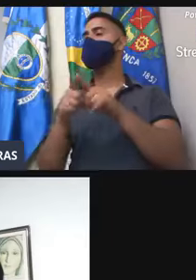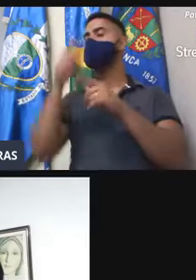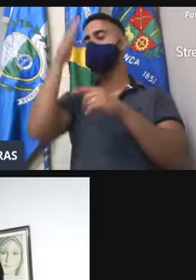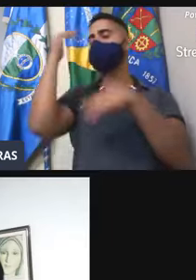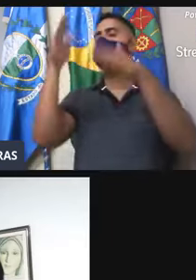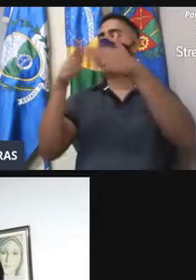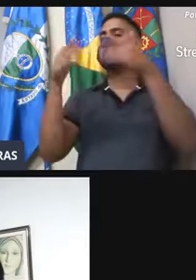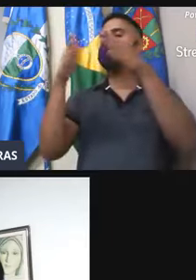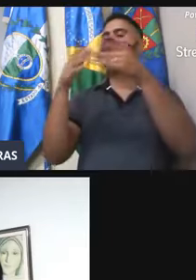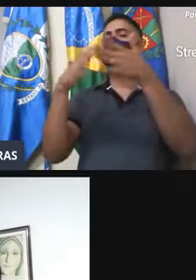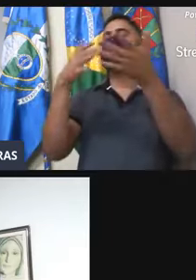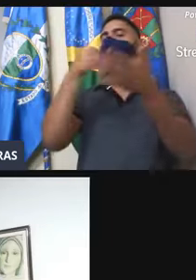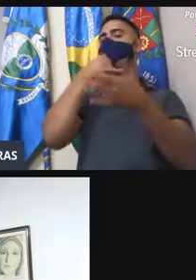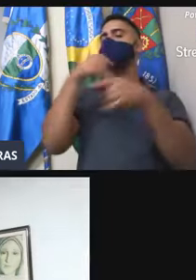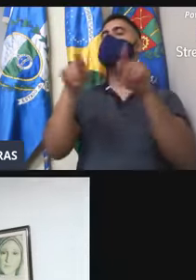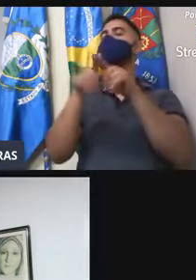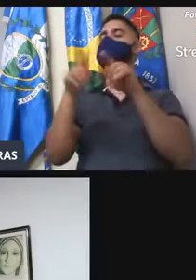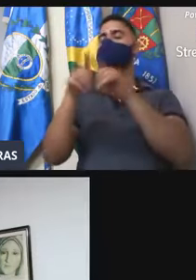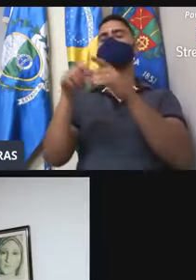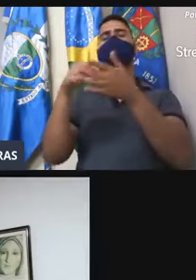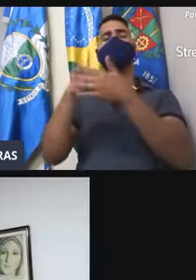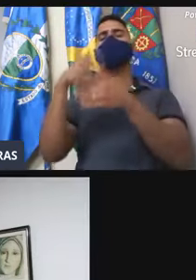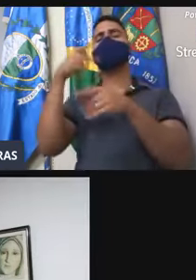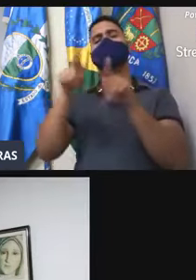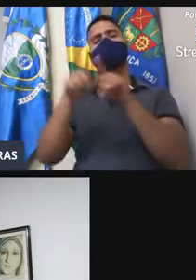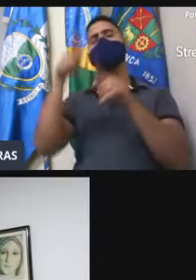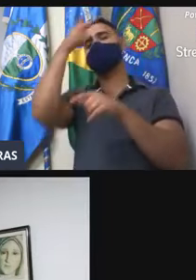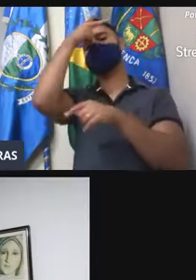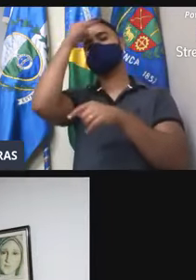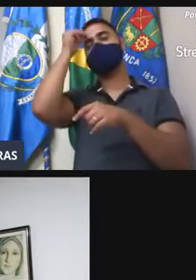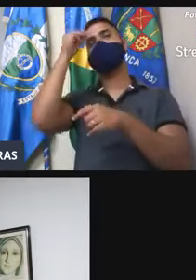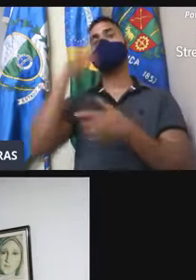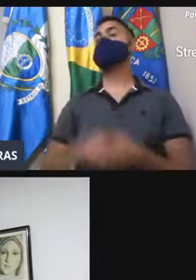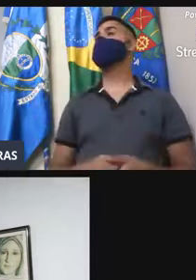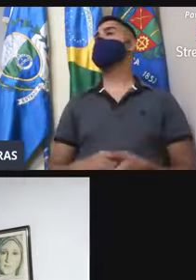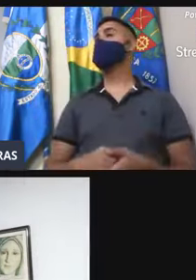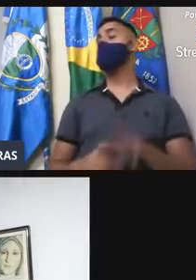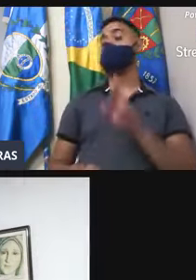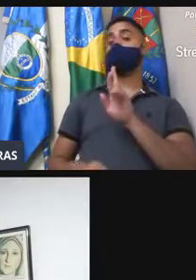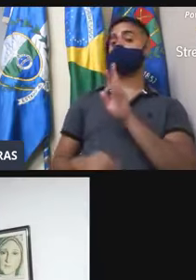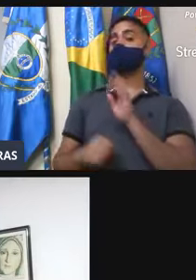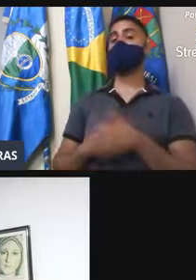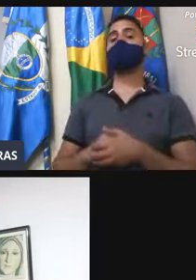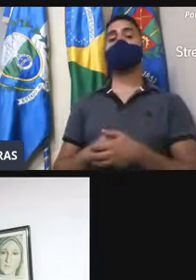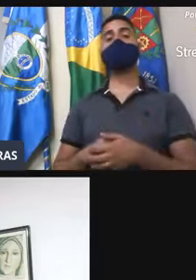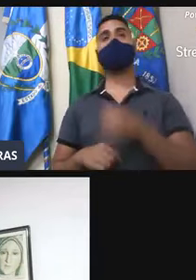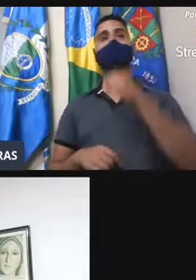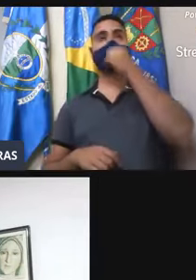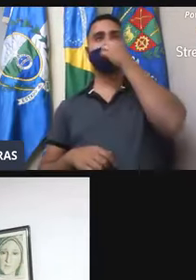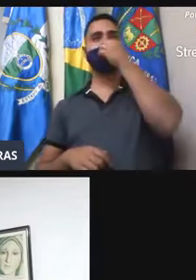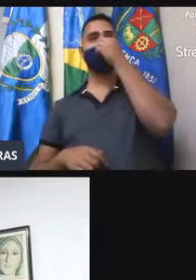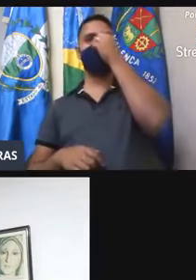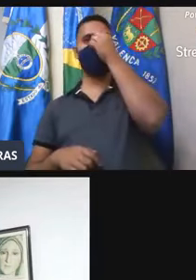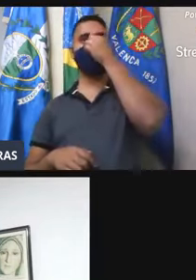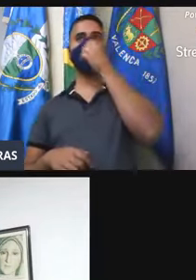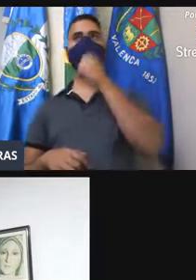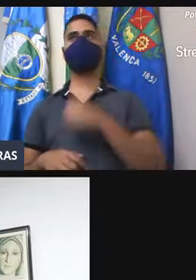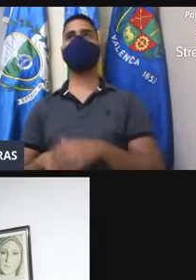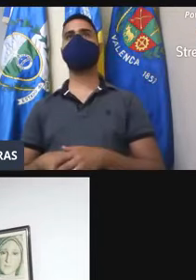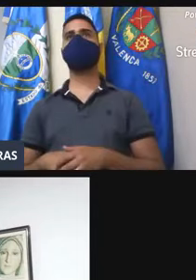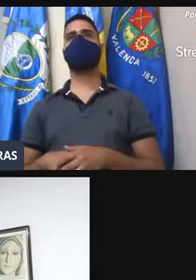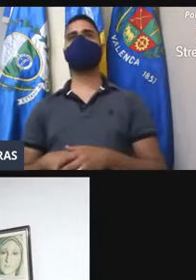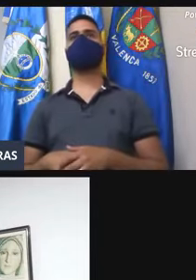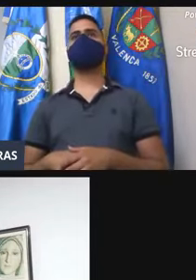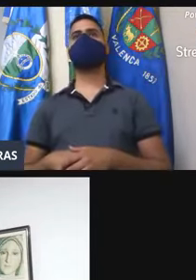gente, infelizmente, acaba batendo no prefeito também. Vereador Saulo, eu trouxe, inclusive, no início, né, da minha